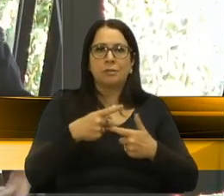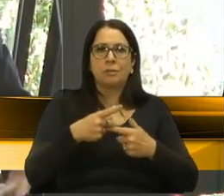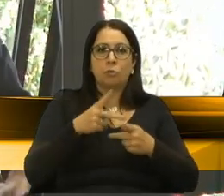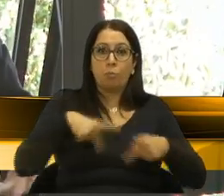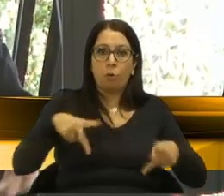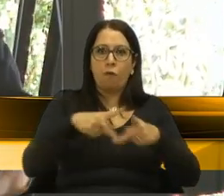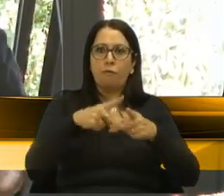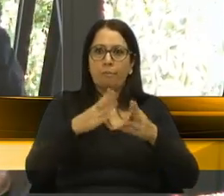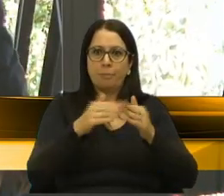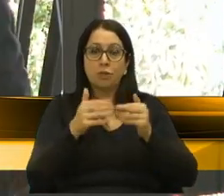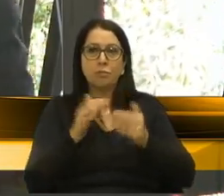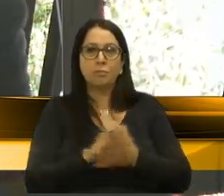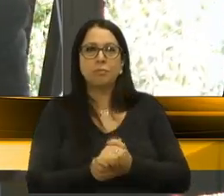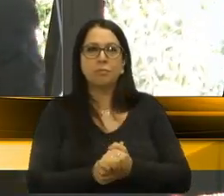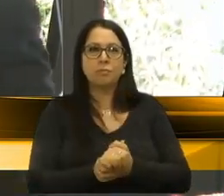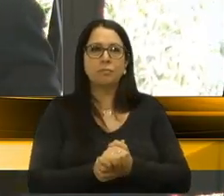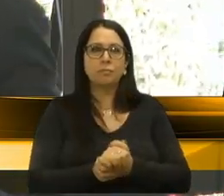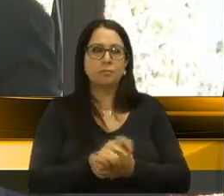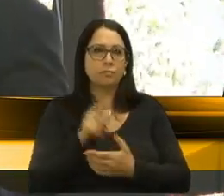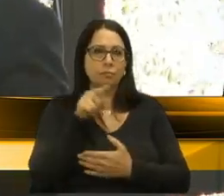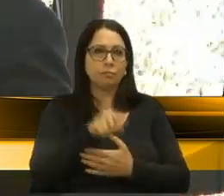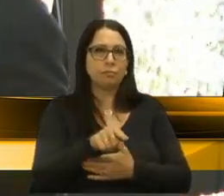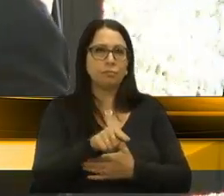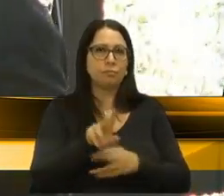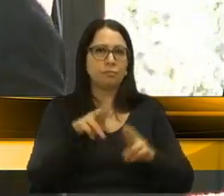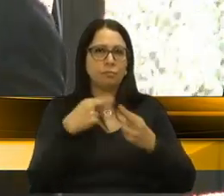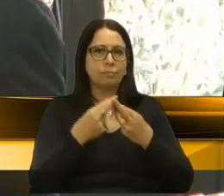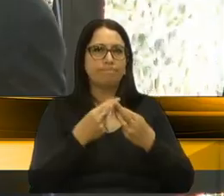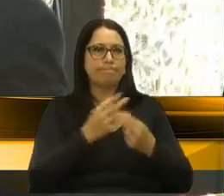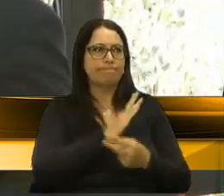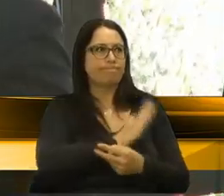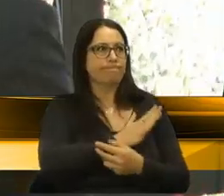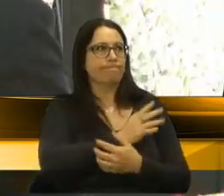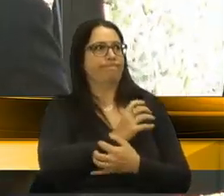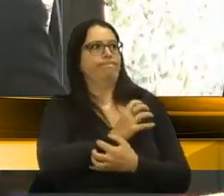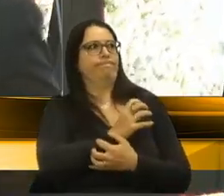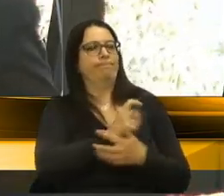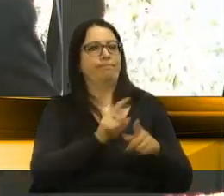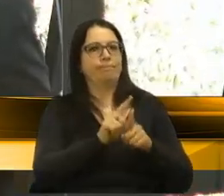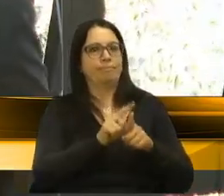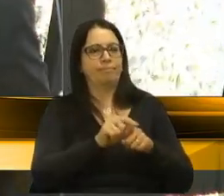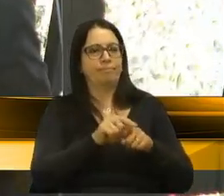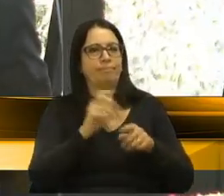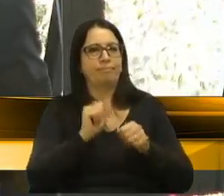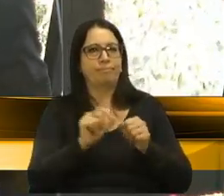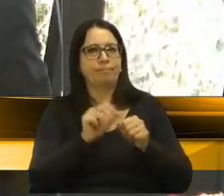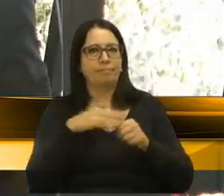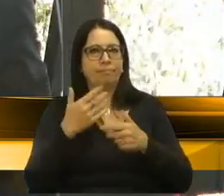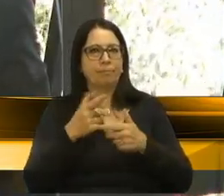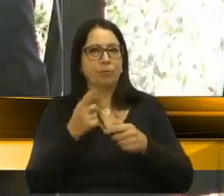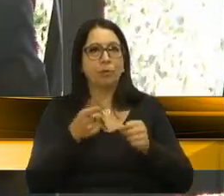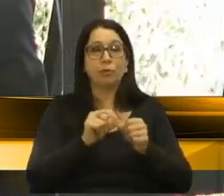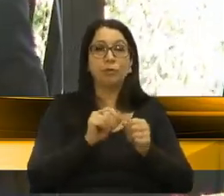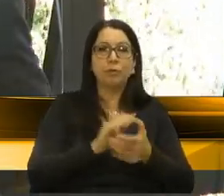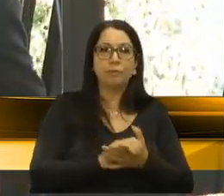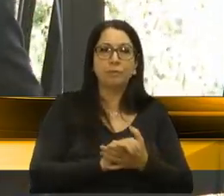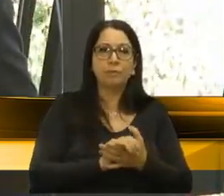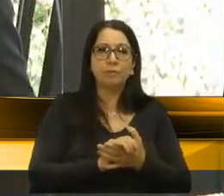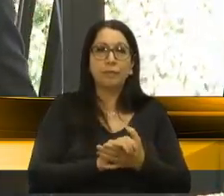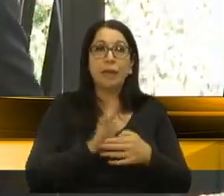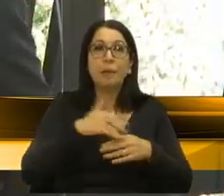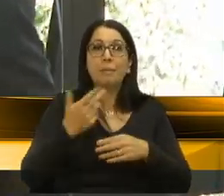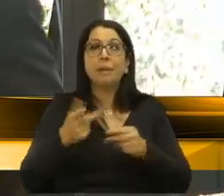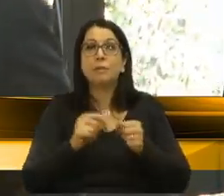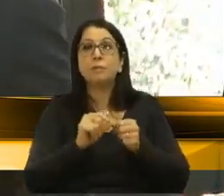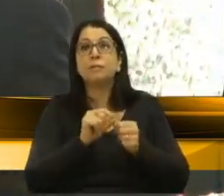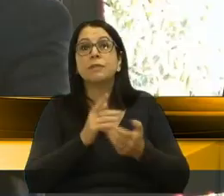povo, a gente vem aqui, se reúne, fica com o coração, cara, o que eu posso fazer a mais daquilo que eu já faço? A mais daquilo